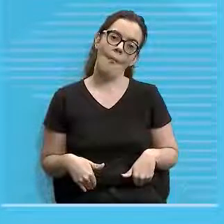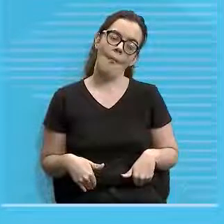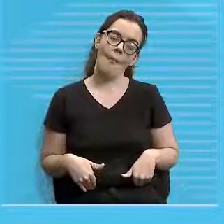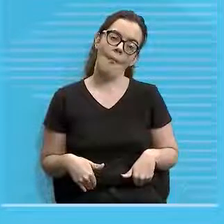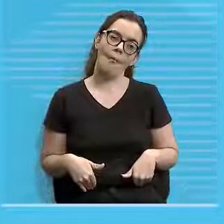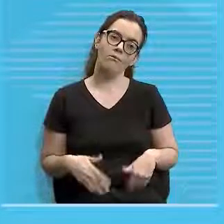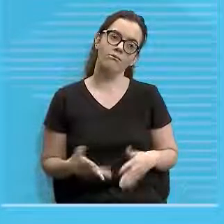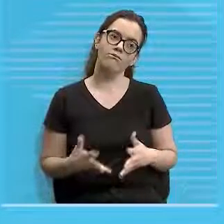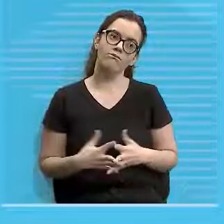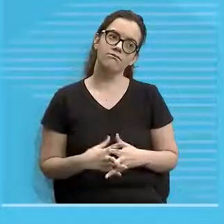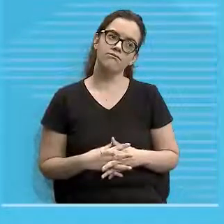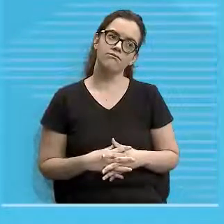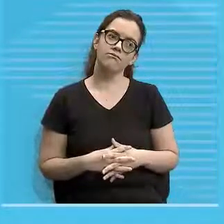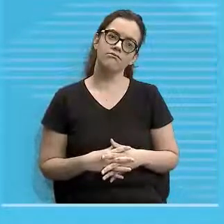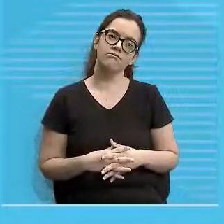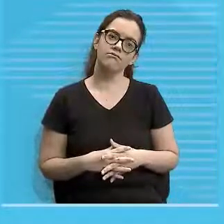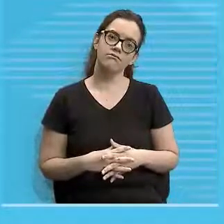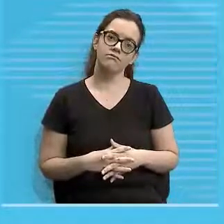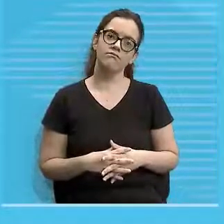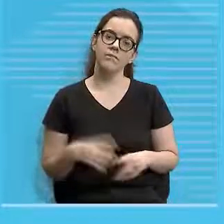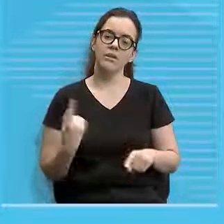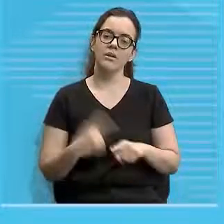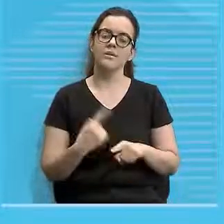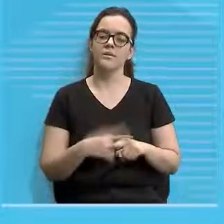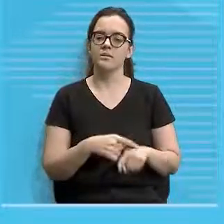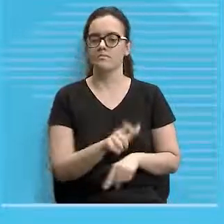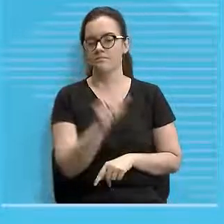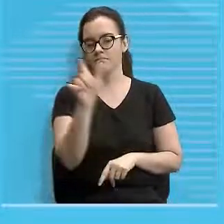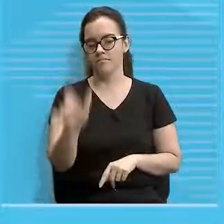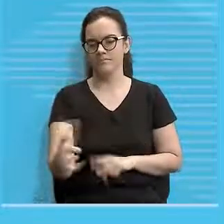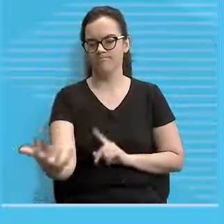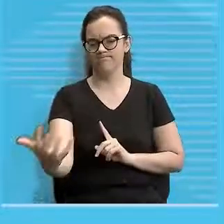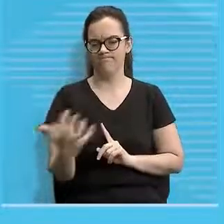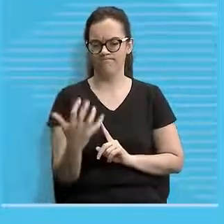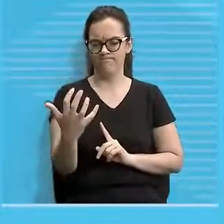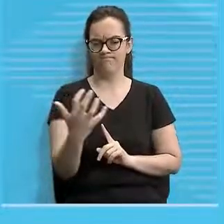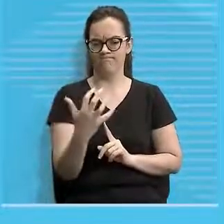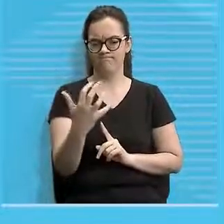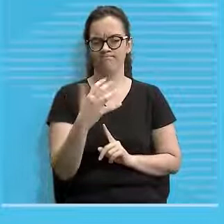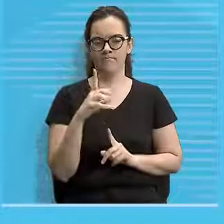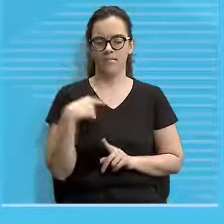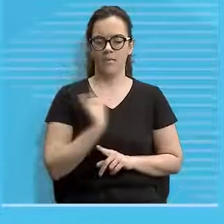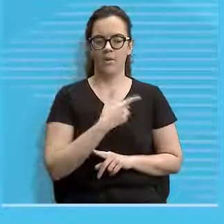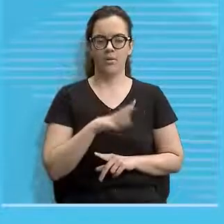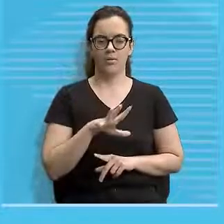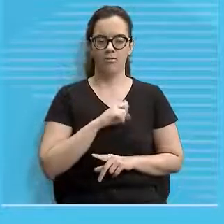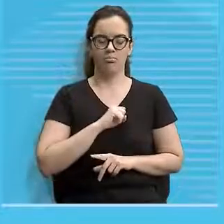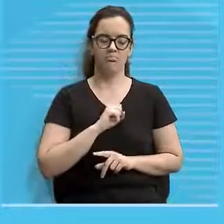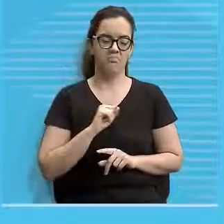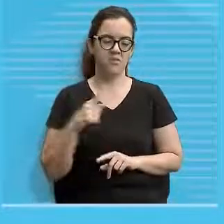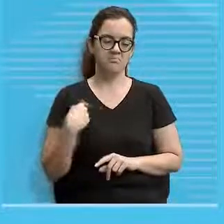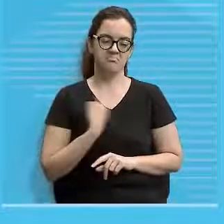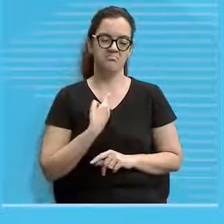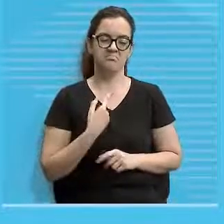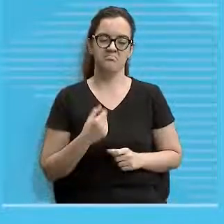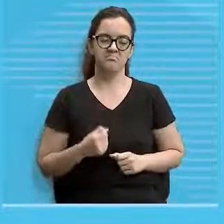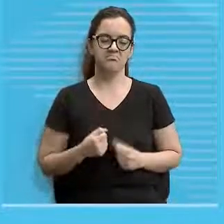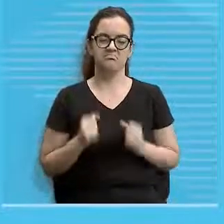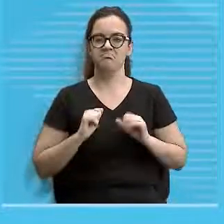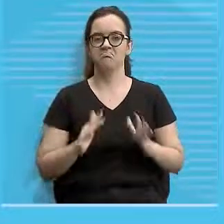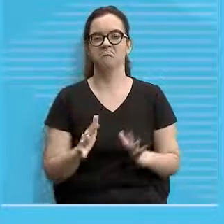muito importante a gente identificar de fato o que é importante, tá bom? O que que faz parte da